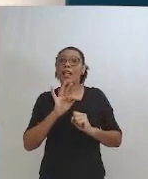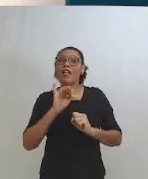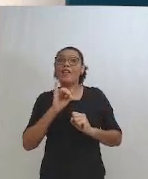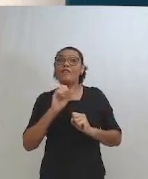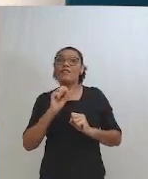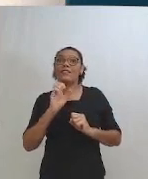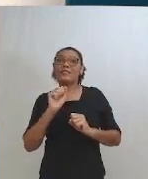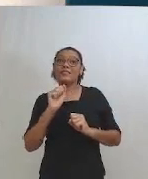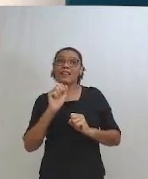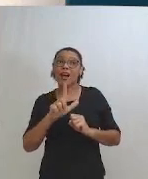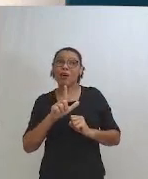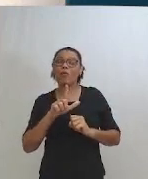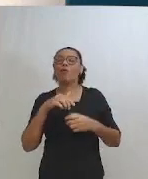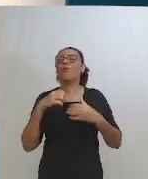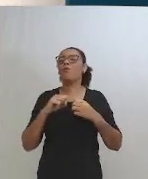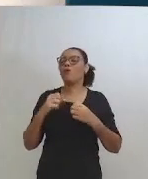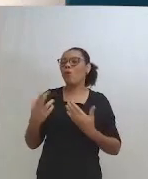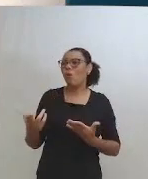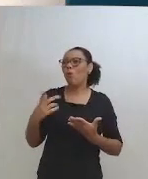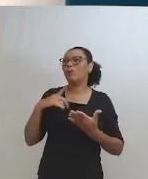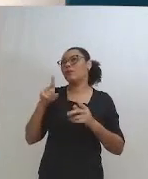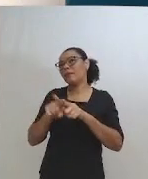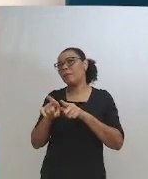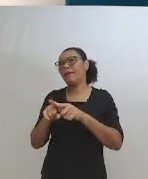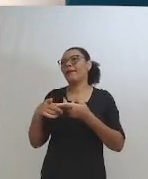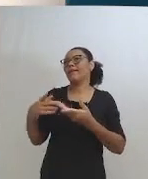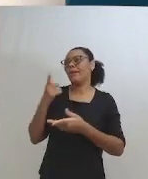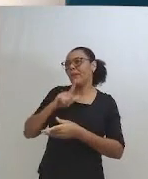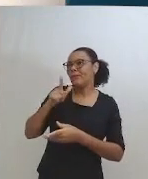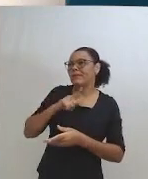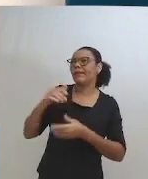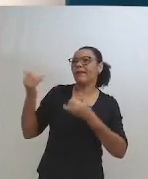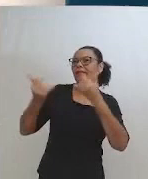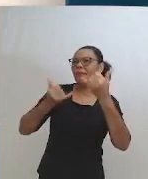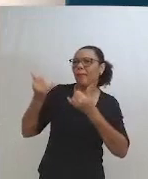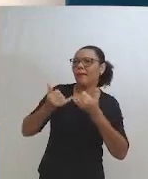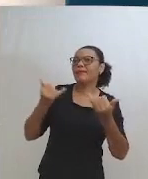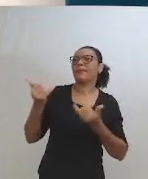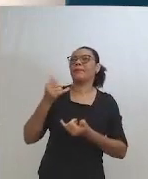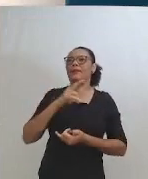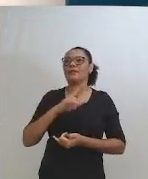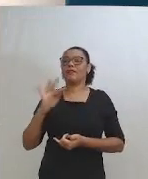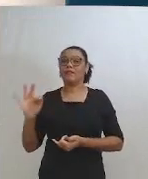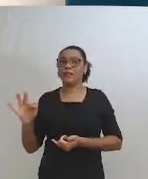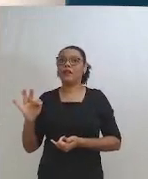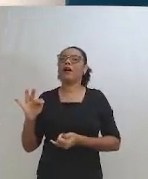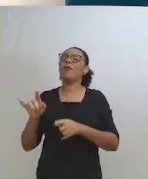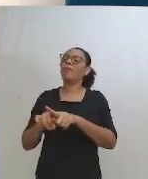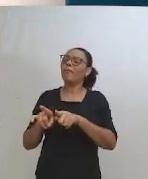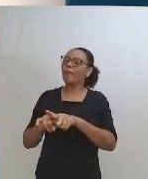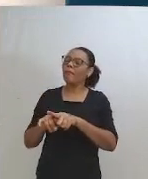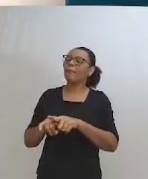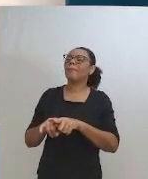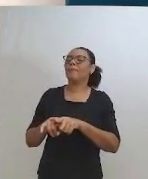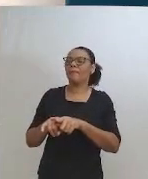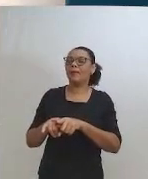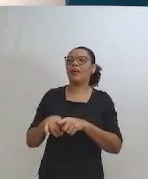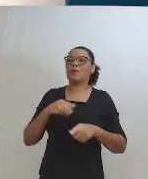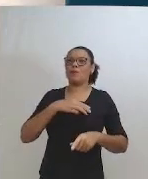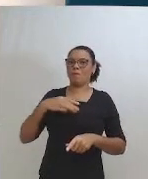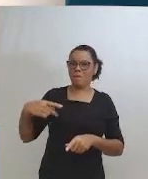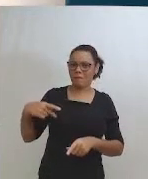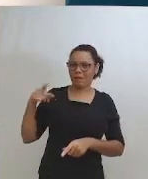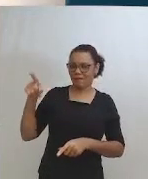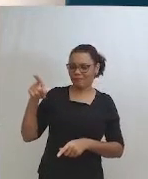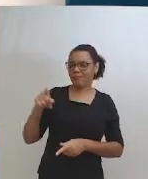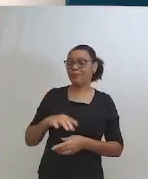obtenção de informações pela Receita Federal com encaminhamento ao Ministério Público Federal. E não é o caso